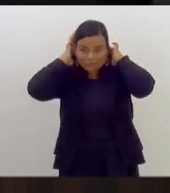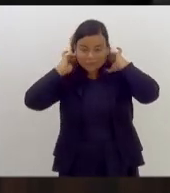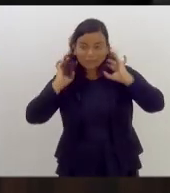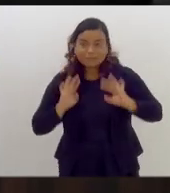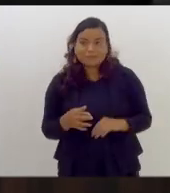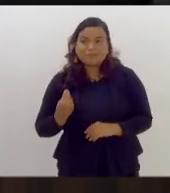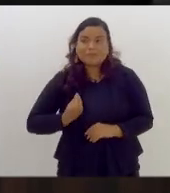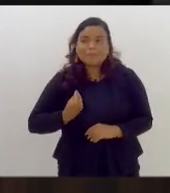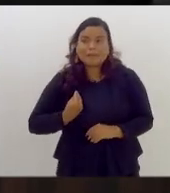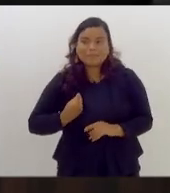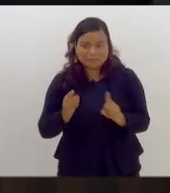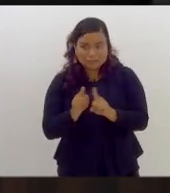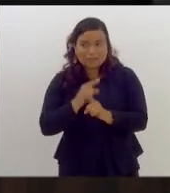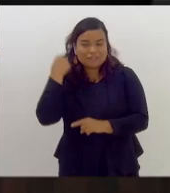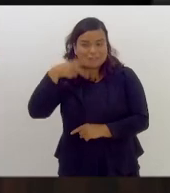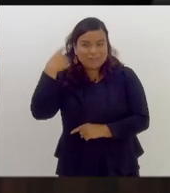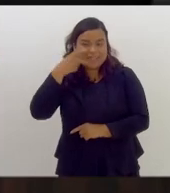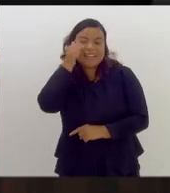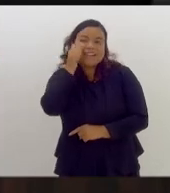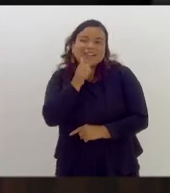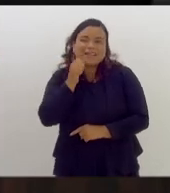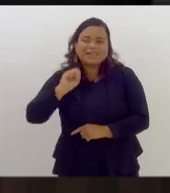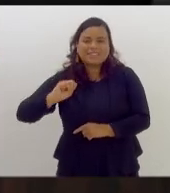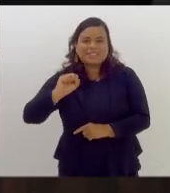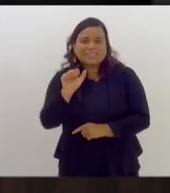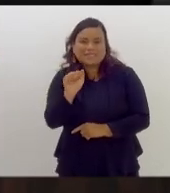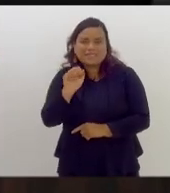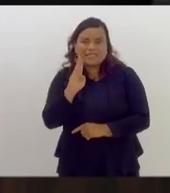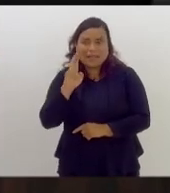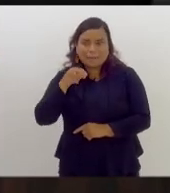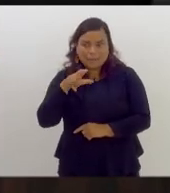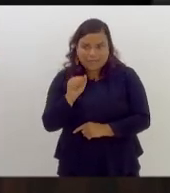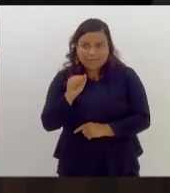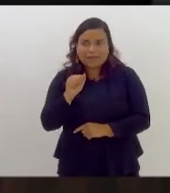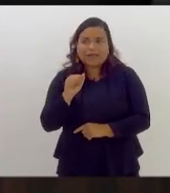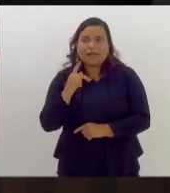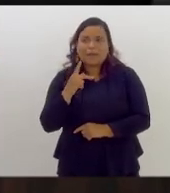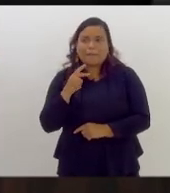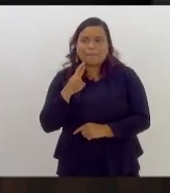Está presente aqui também a vereadora Sabrina de Porciúnculo.